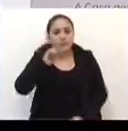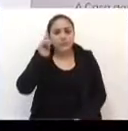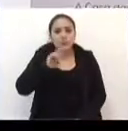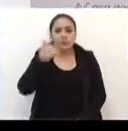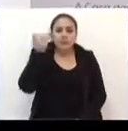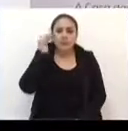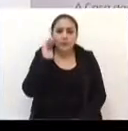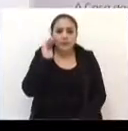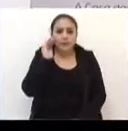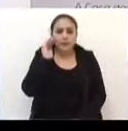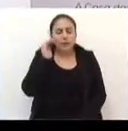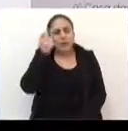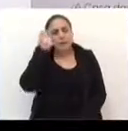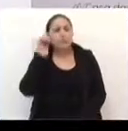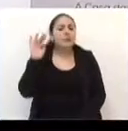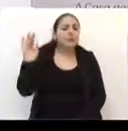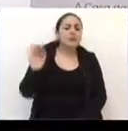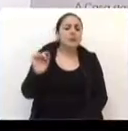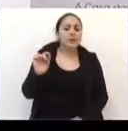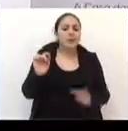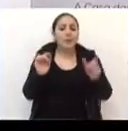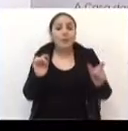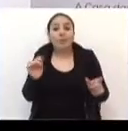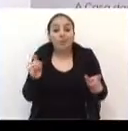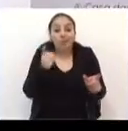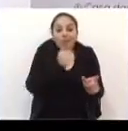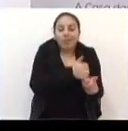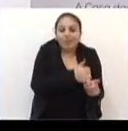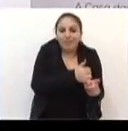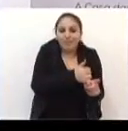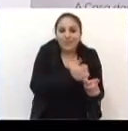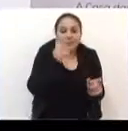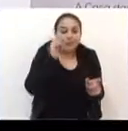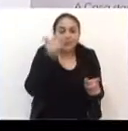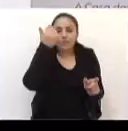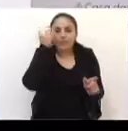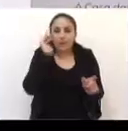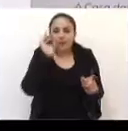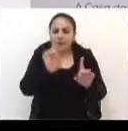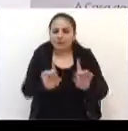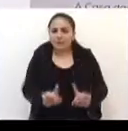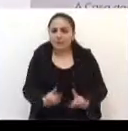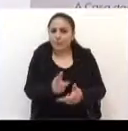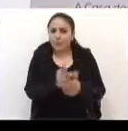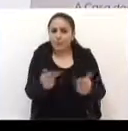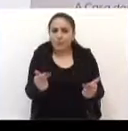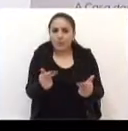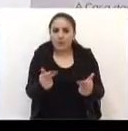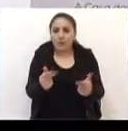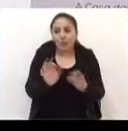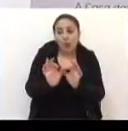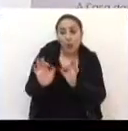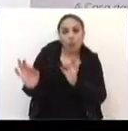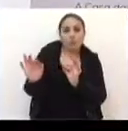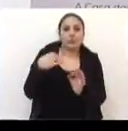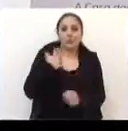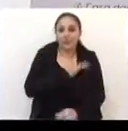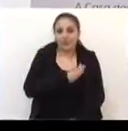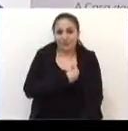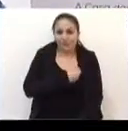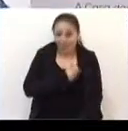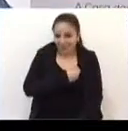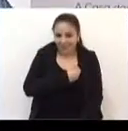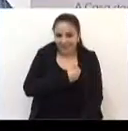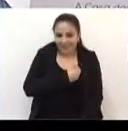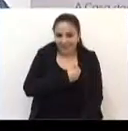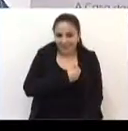colocar um pouquinho no lugar do outro, que as outras pessoas possam entender que a deficiência ela não é algo que está distante da gente, não é